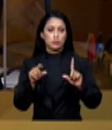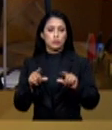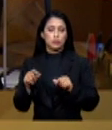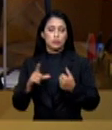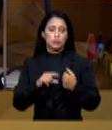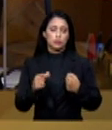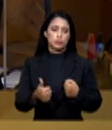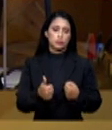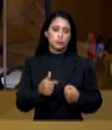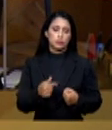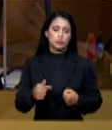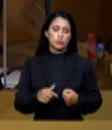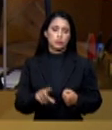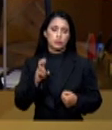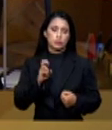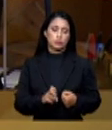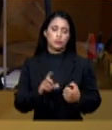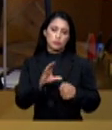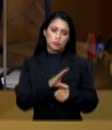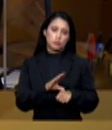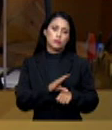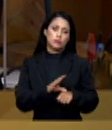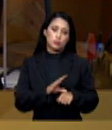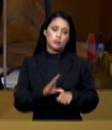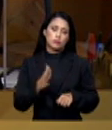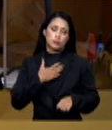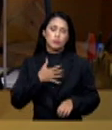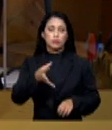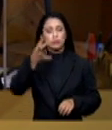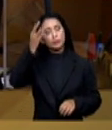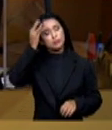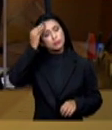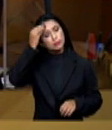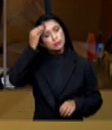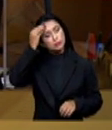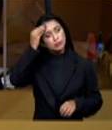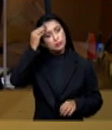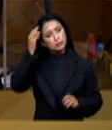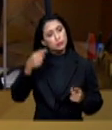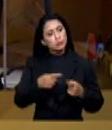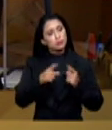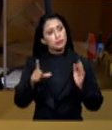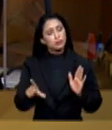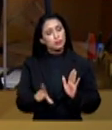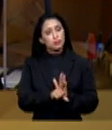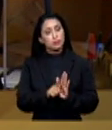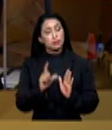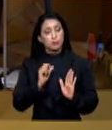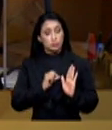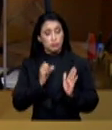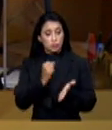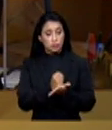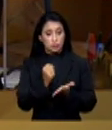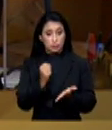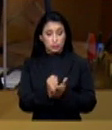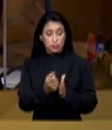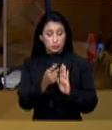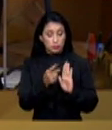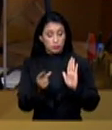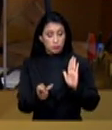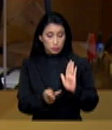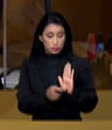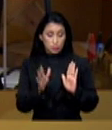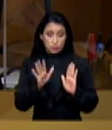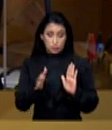dicção do artigo 175 da constituição que a meu ver animou O legislador aprender que a subdelegação dos contratos de programa